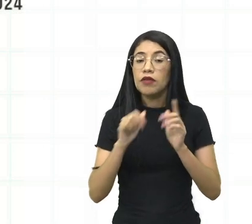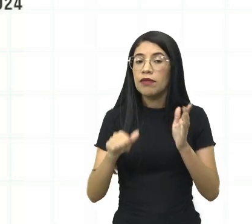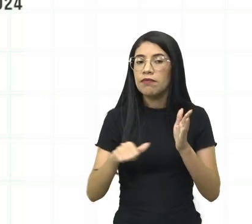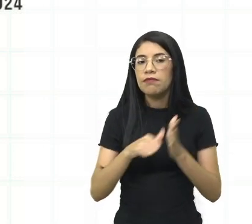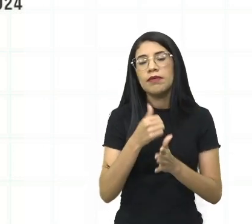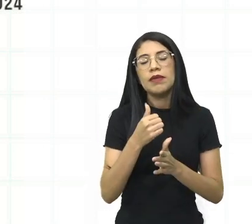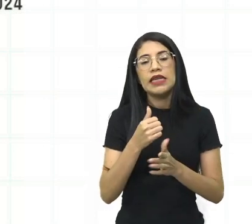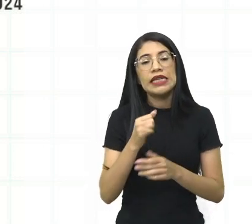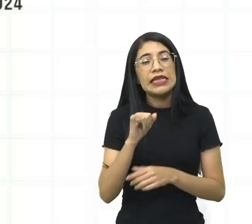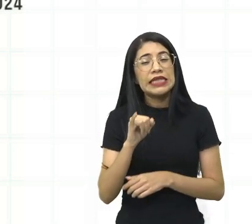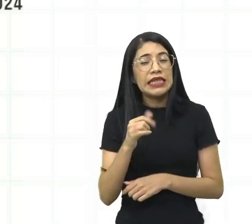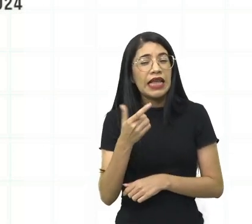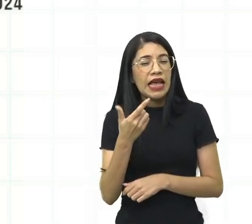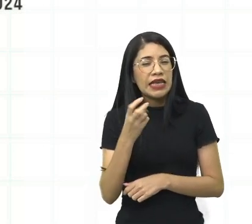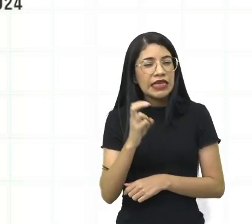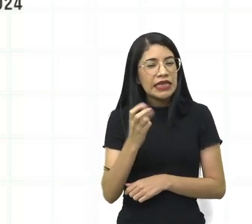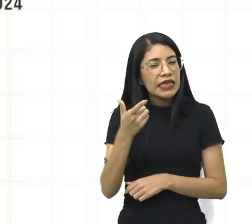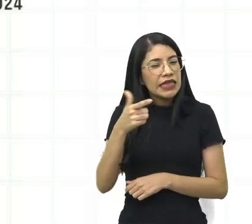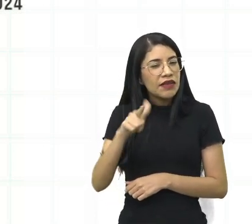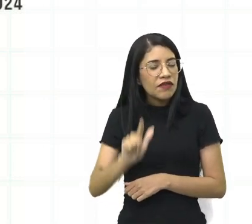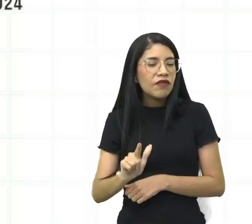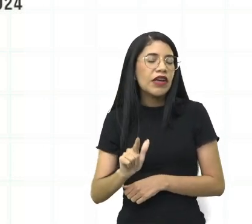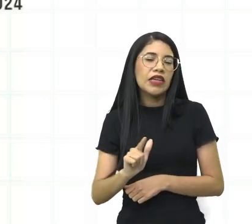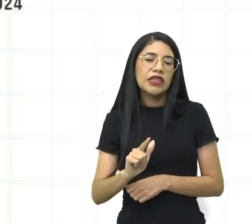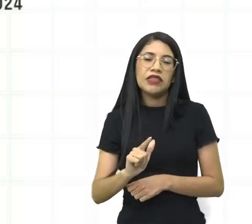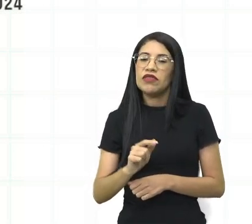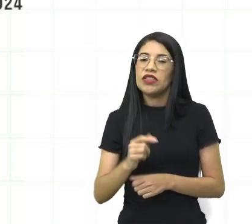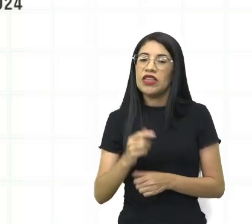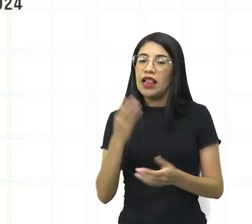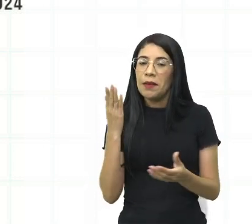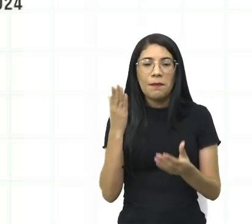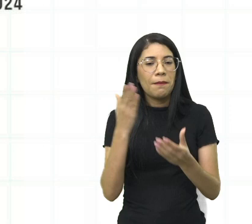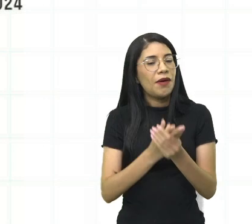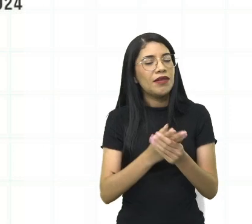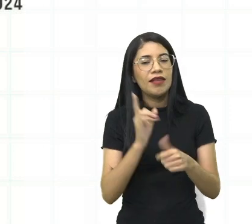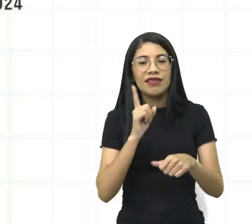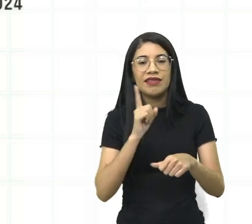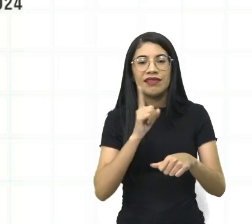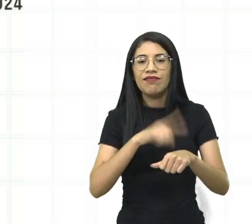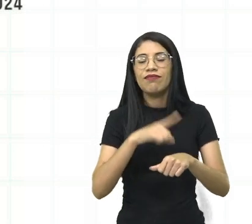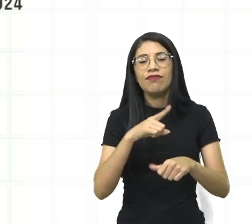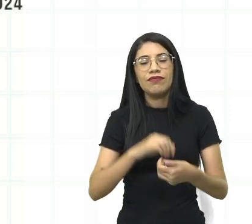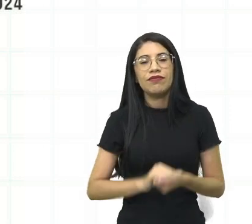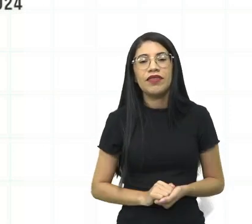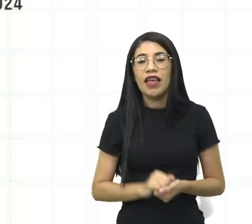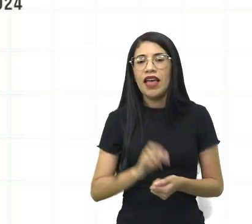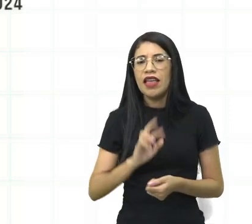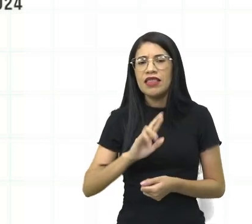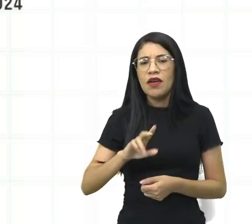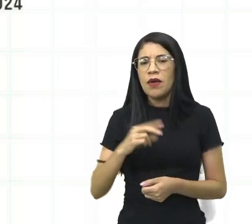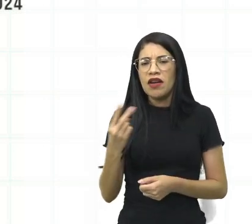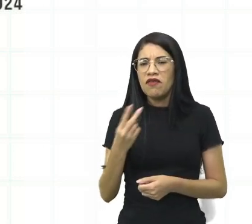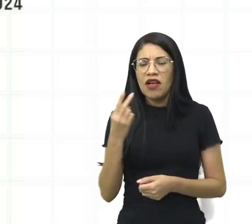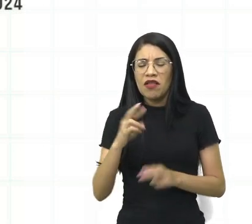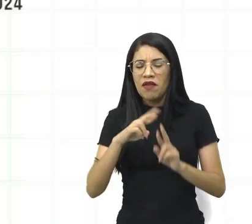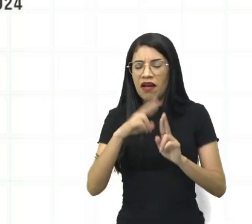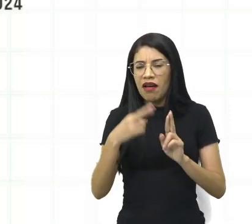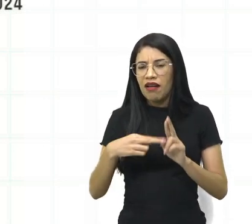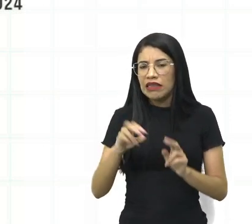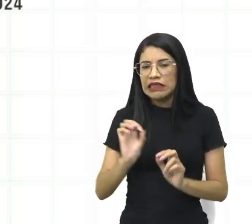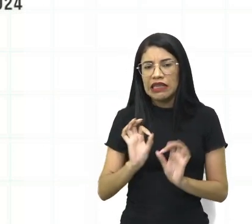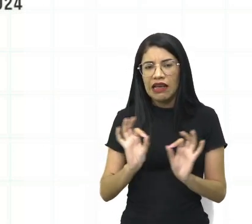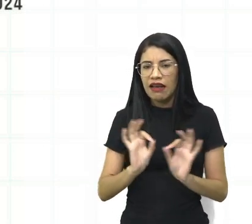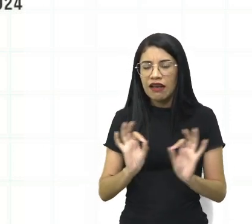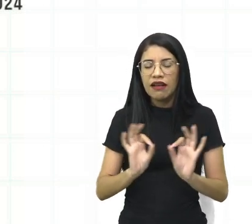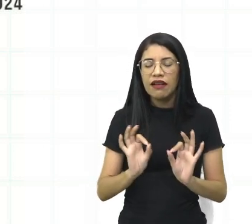porque se ela já tivesse na quinta, ela já estaria dizendo aqui que ela ia processar a empresa, ela já não ia mais se importar com a